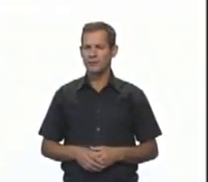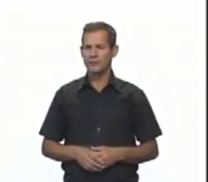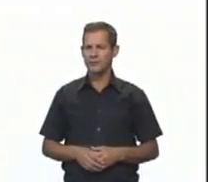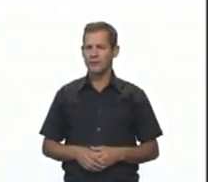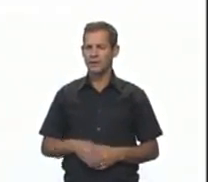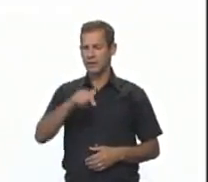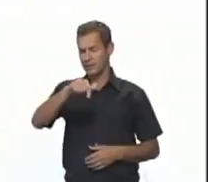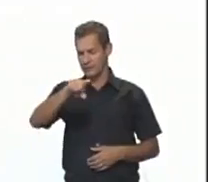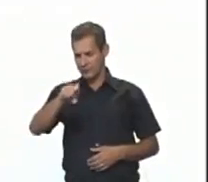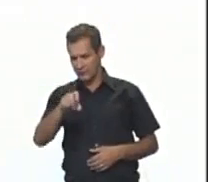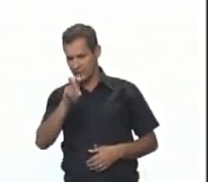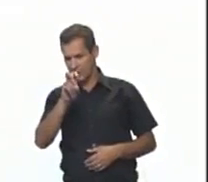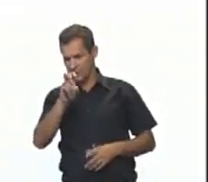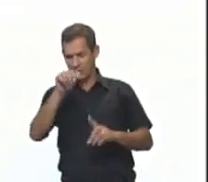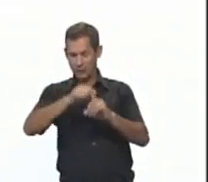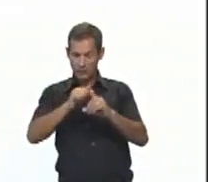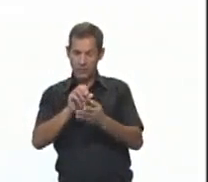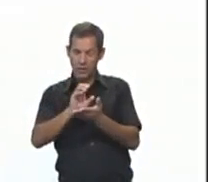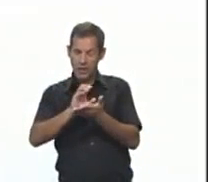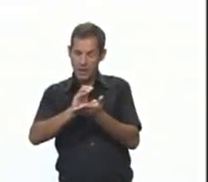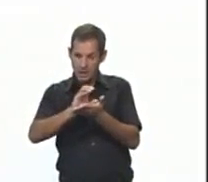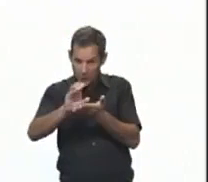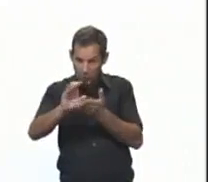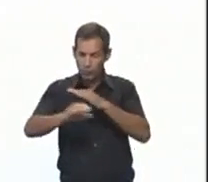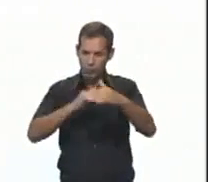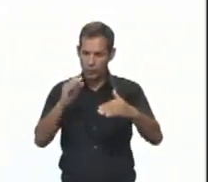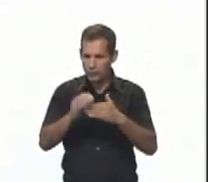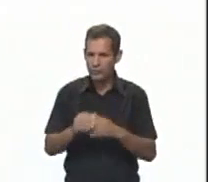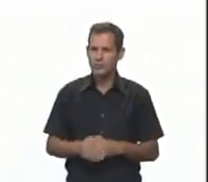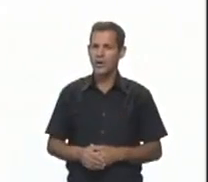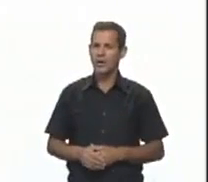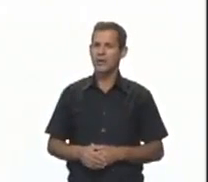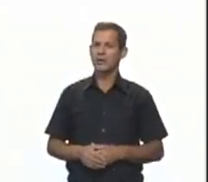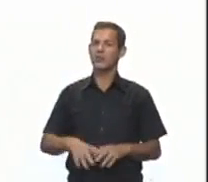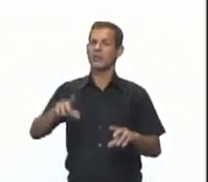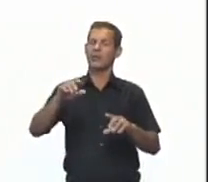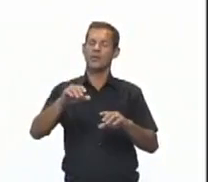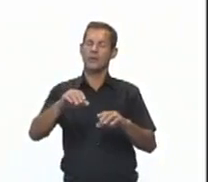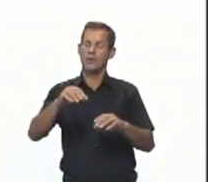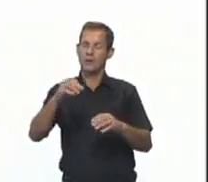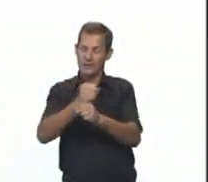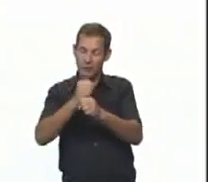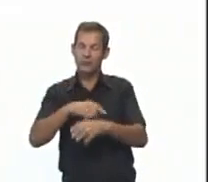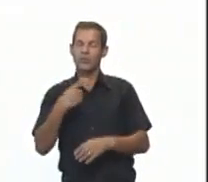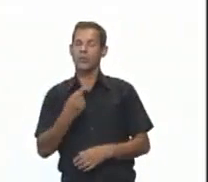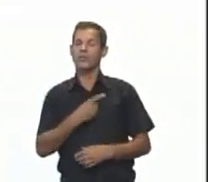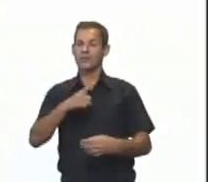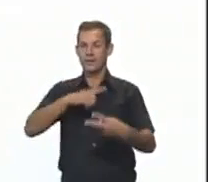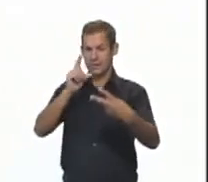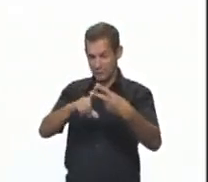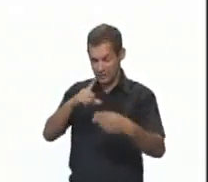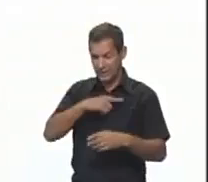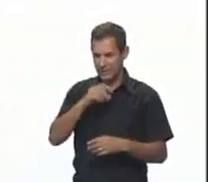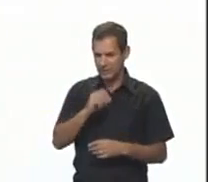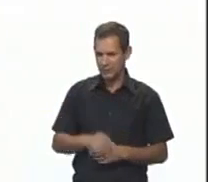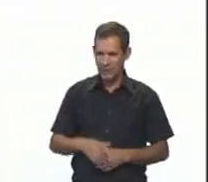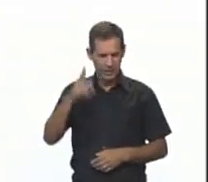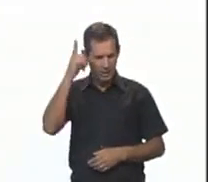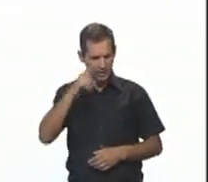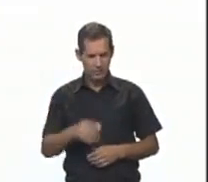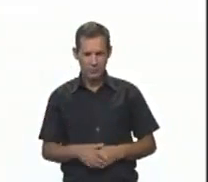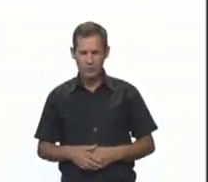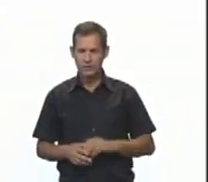em 7,5 meses, que é o custo total, que é o tempo total da obra. Qual que é o nosso segundo passo? Nós vamos ter que